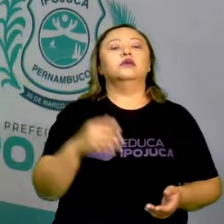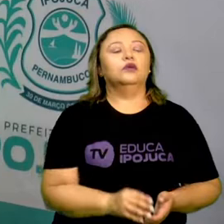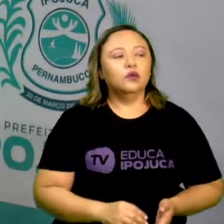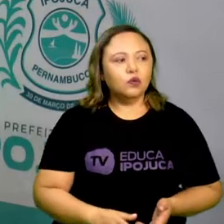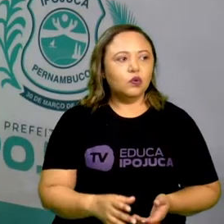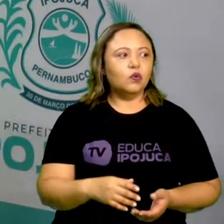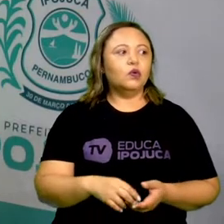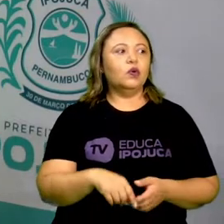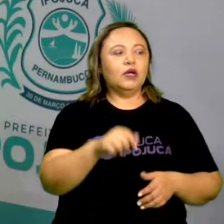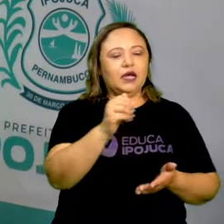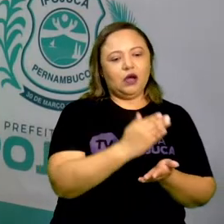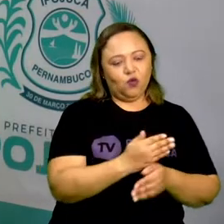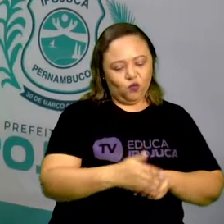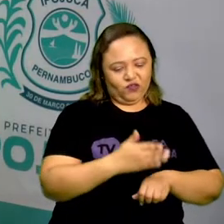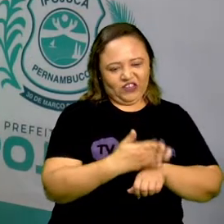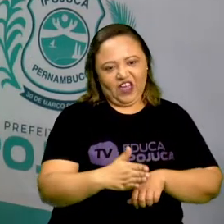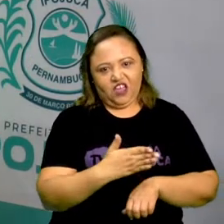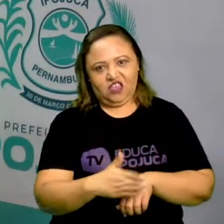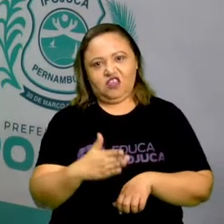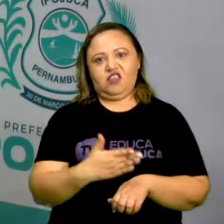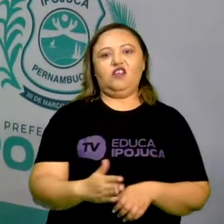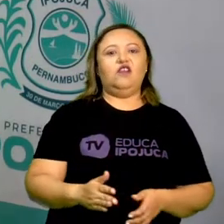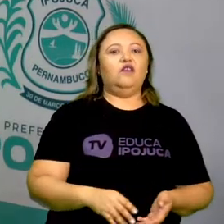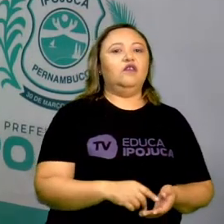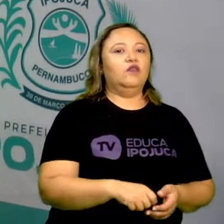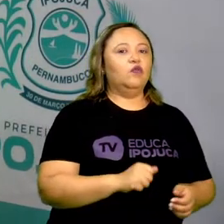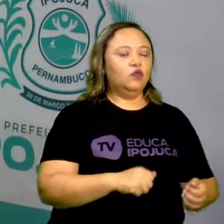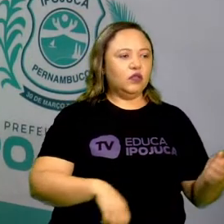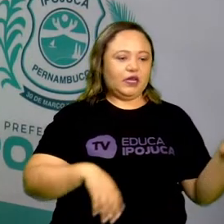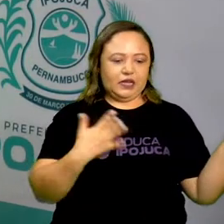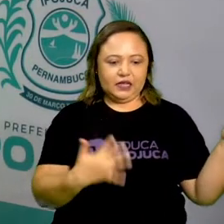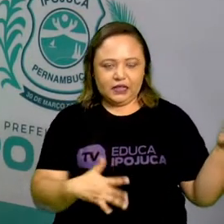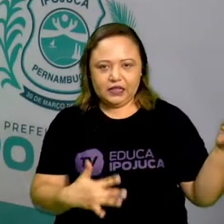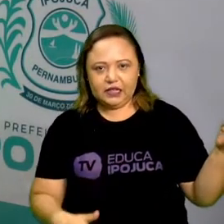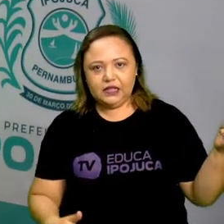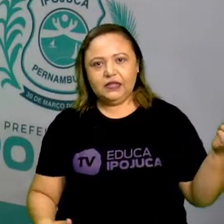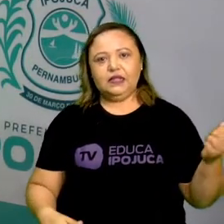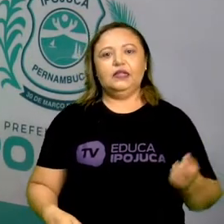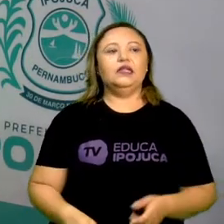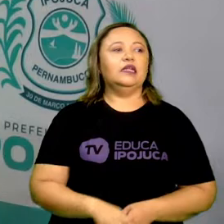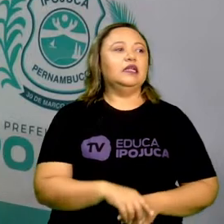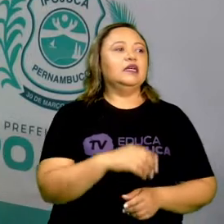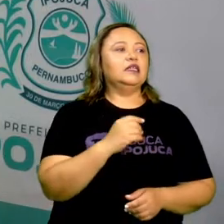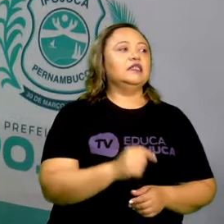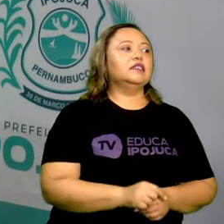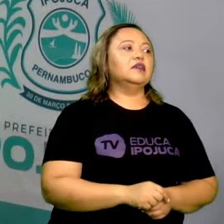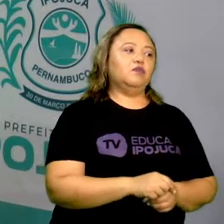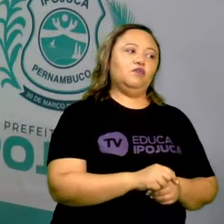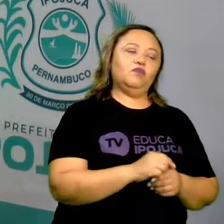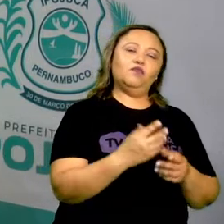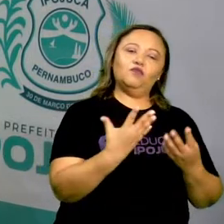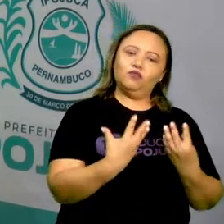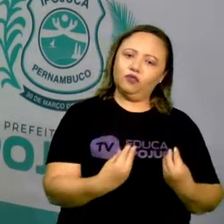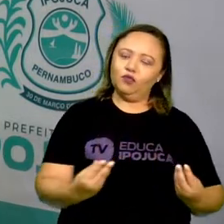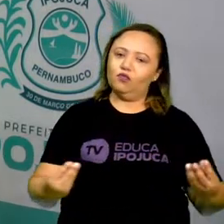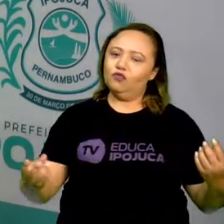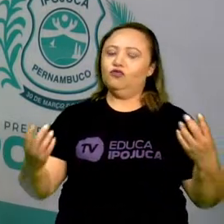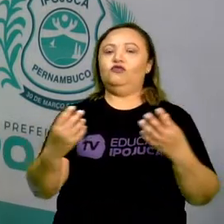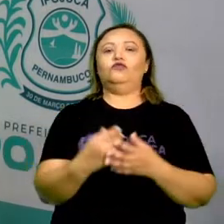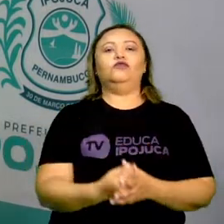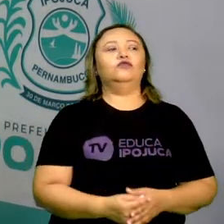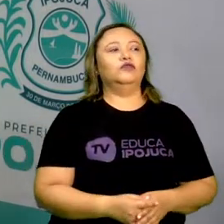agitados, raspados ou friccionados para que produzam os sons, tá certo? Que vocês conhecem, né? Que